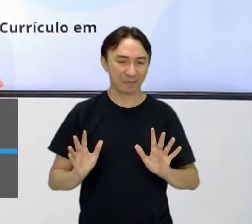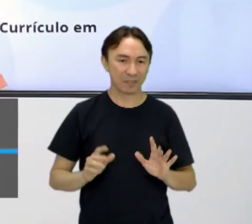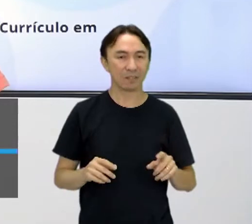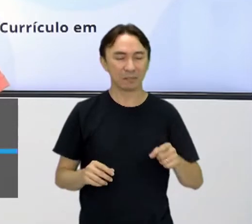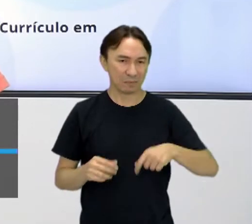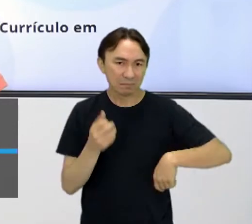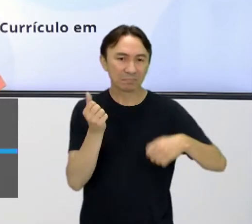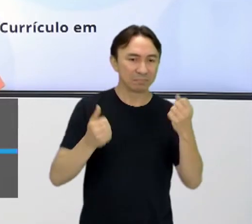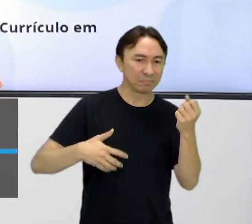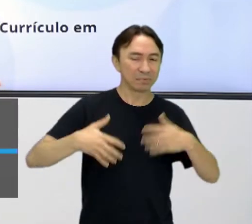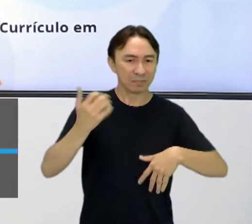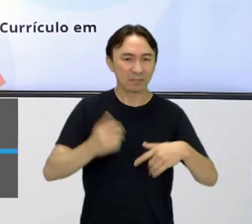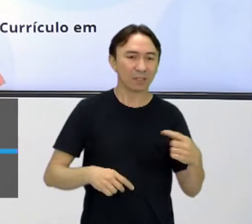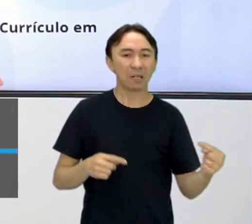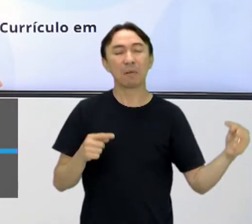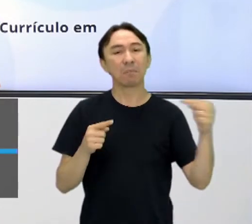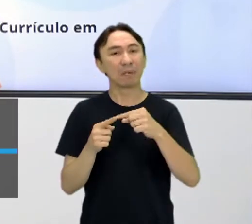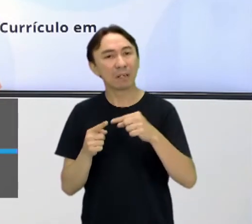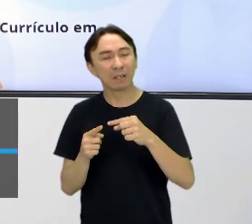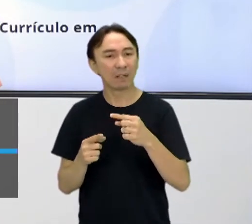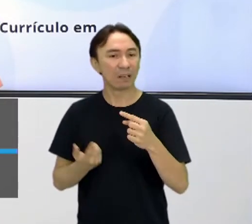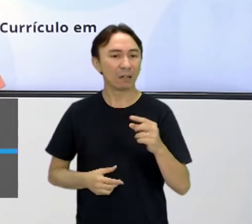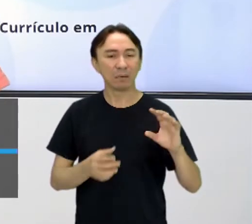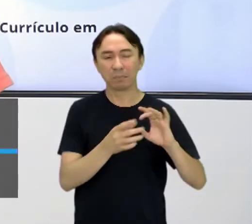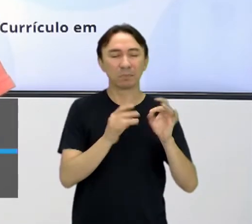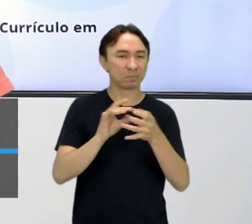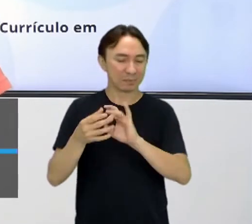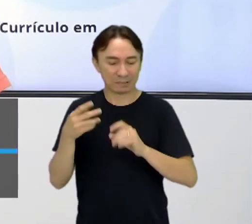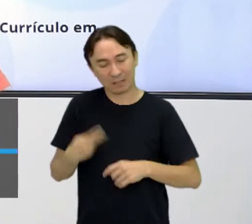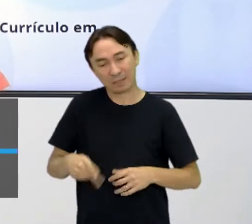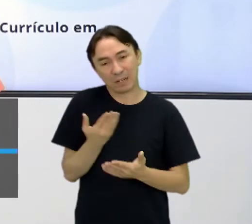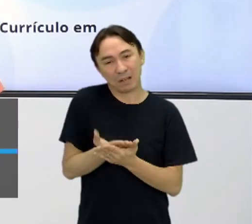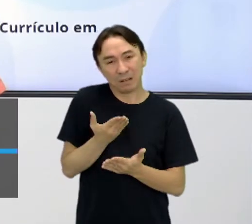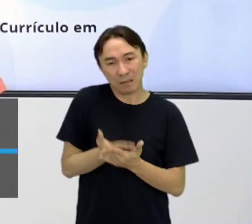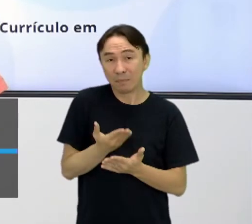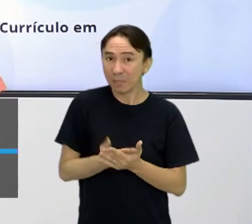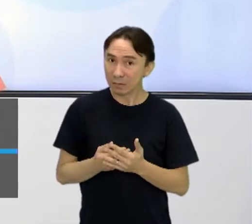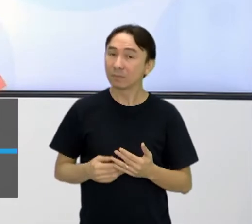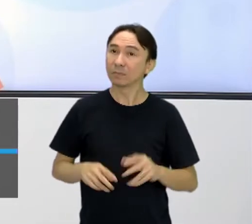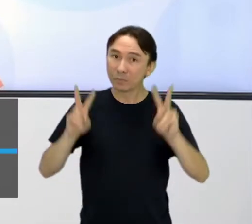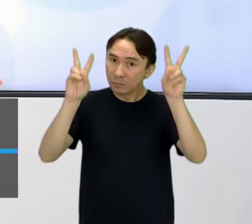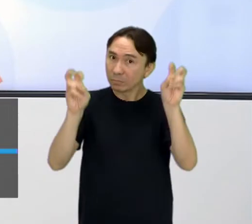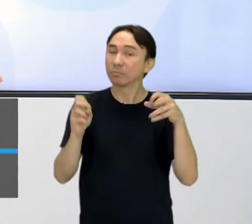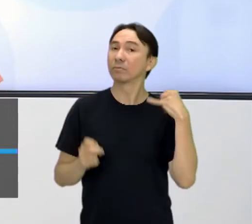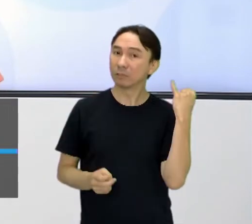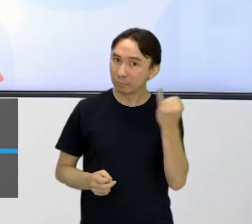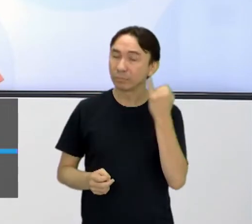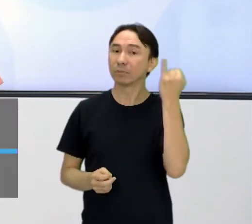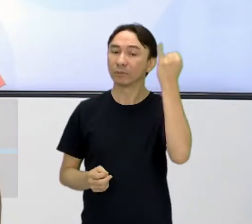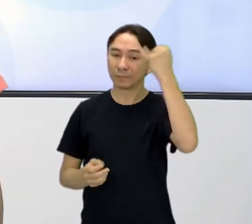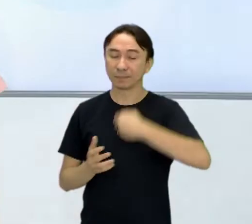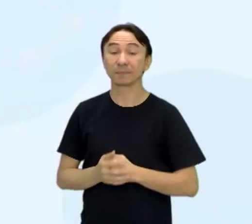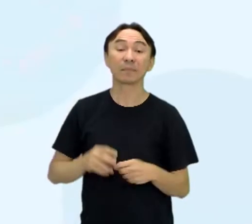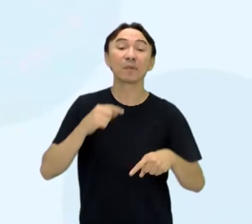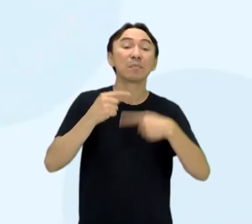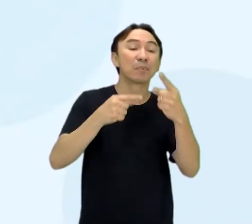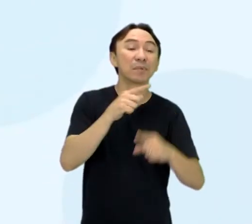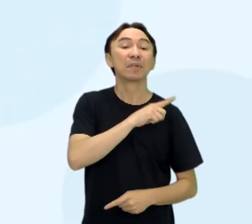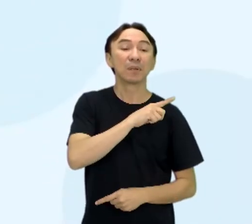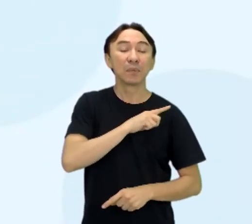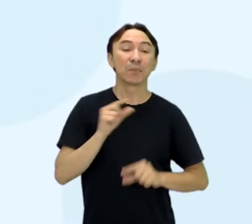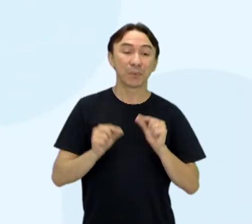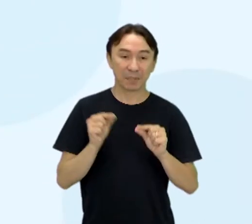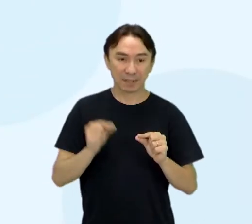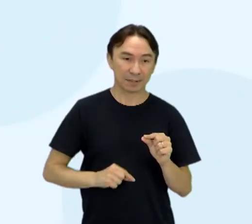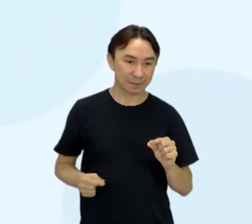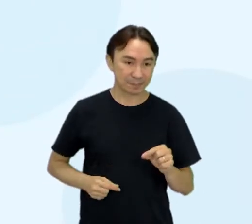aula. Mas são questões assim muito recorrentes, né, e importantes. na sequência, olha o que a gente tem. Taxa de